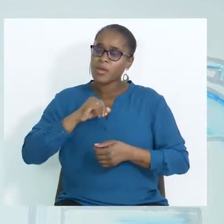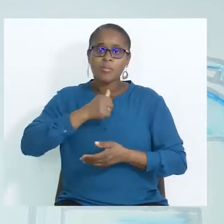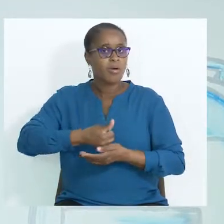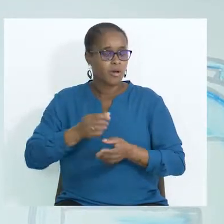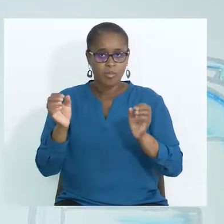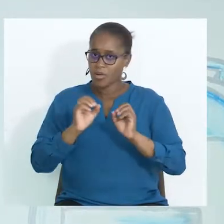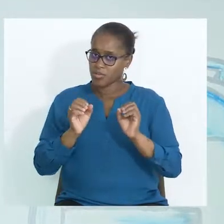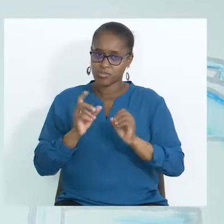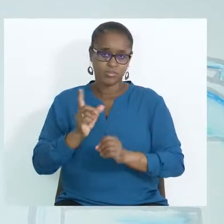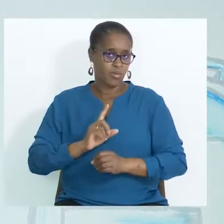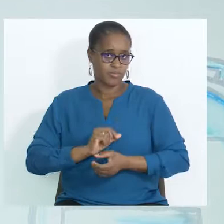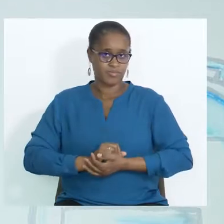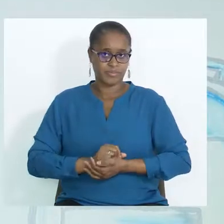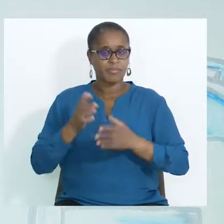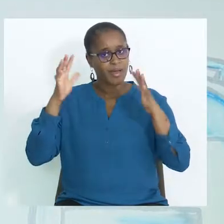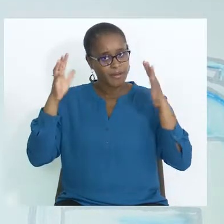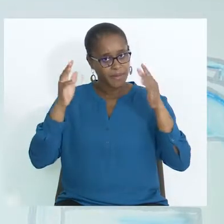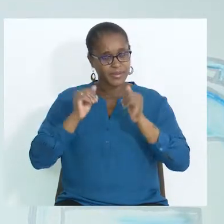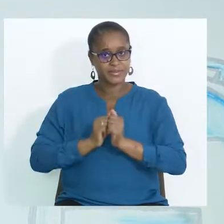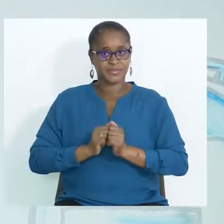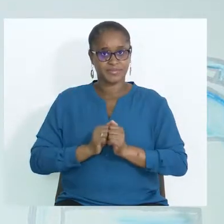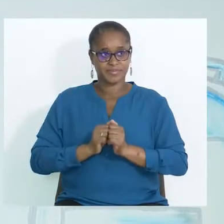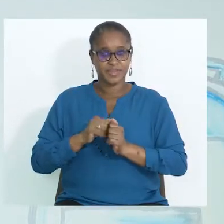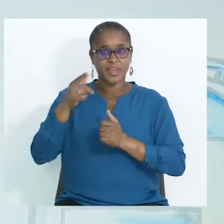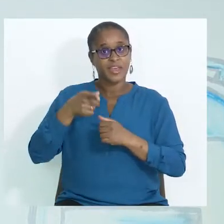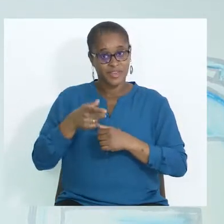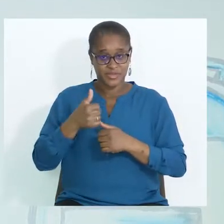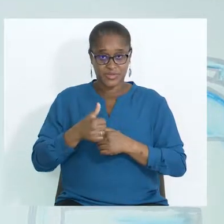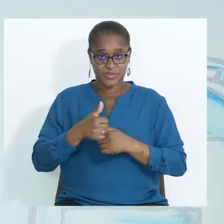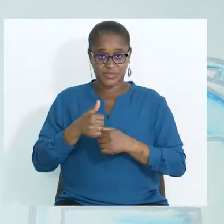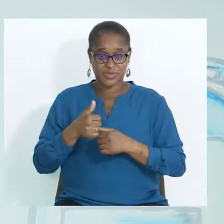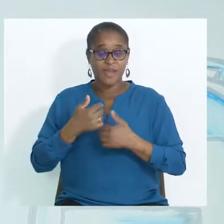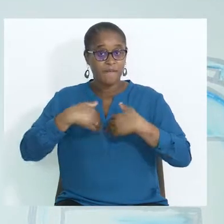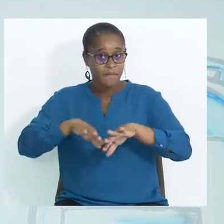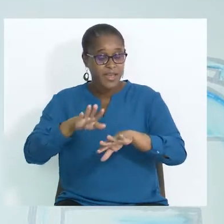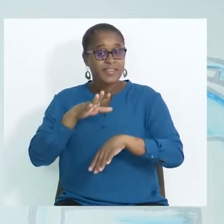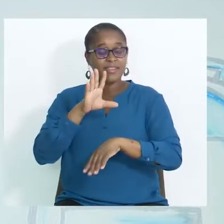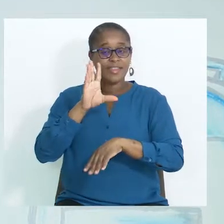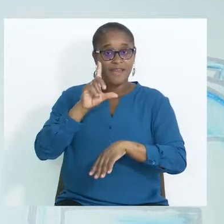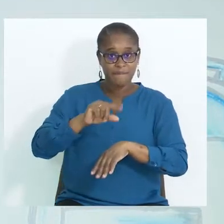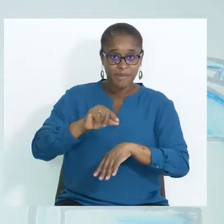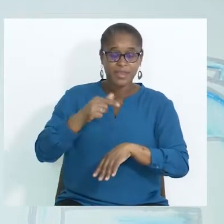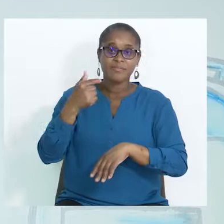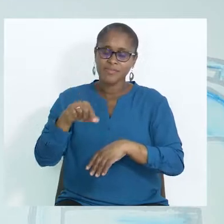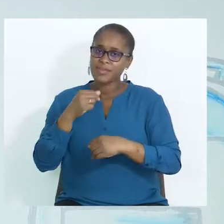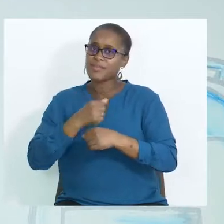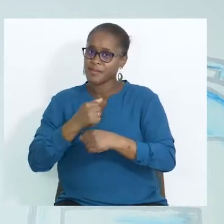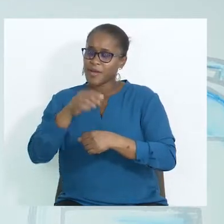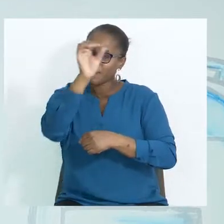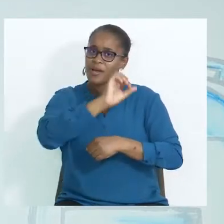não demora Parabéns isso mesmo mas também deixei